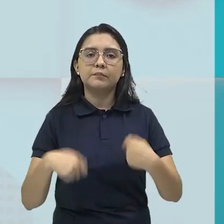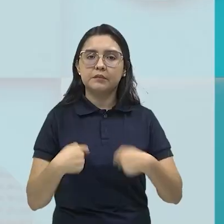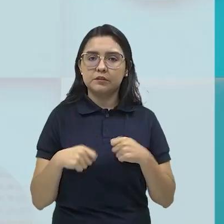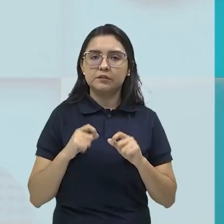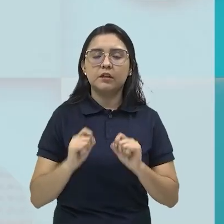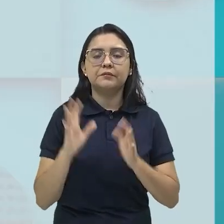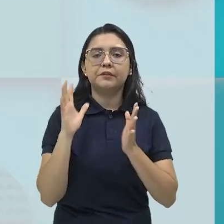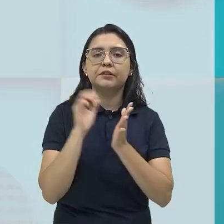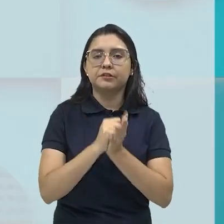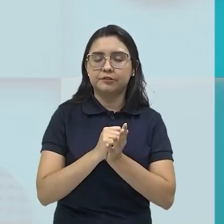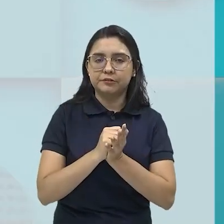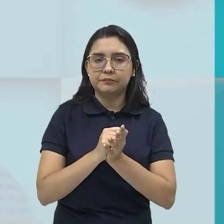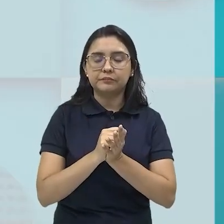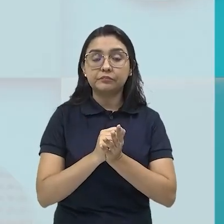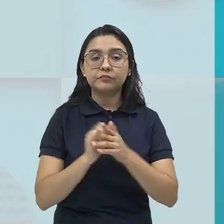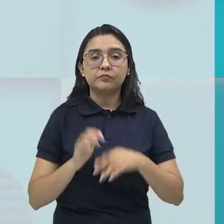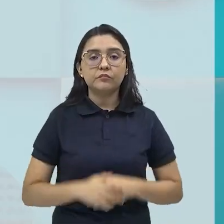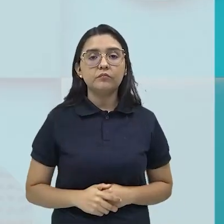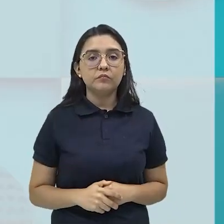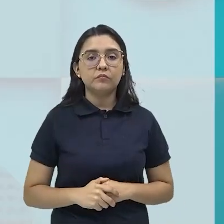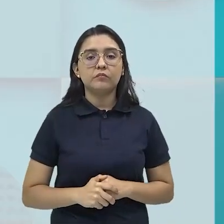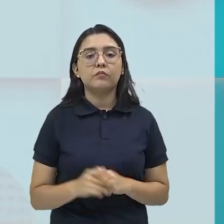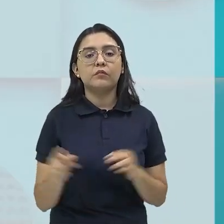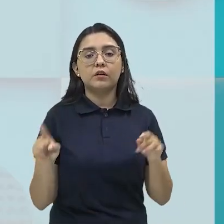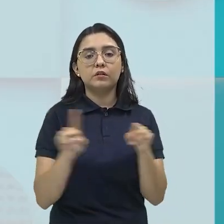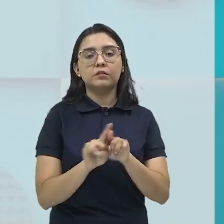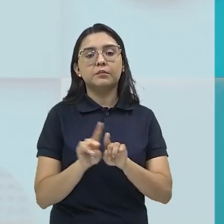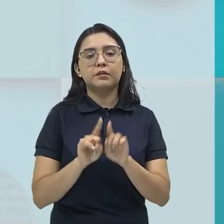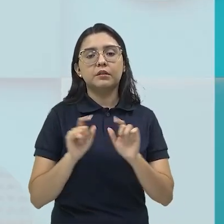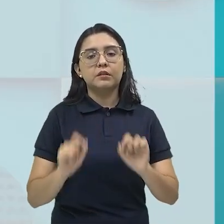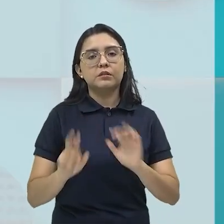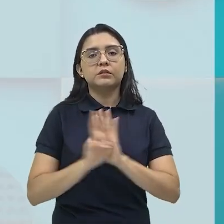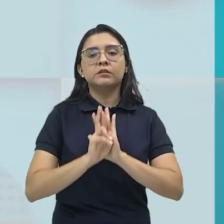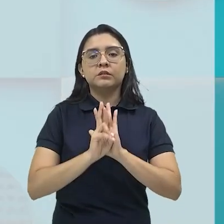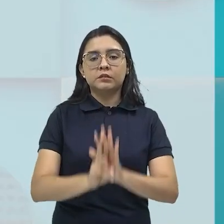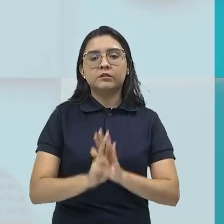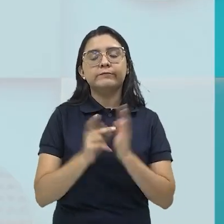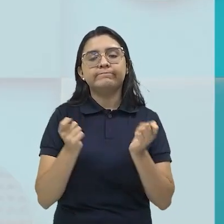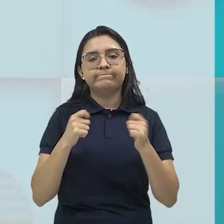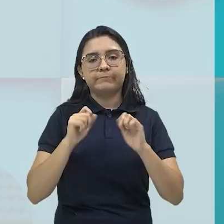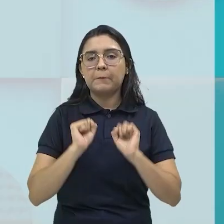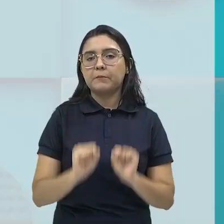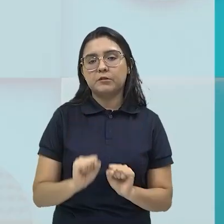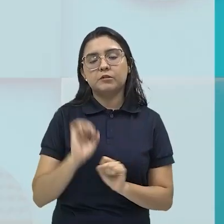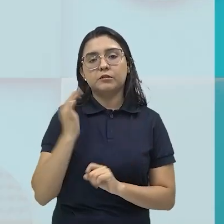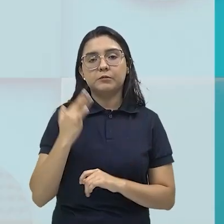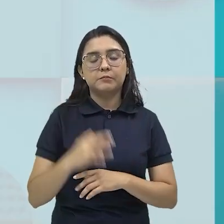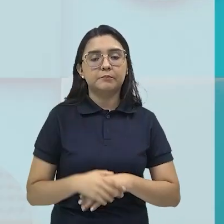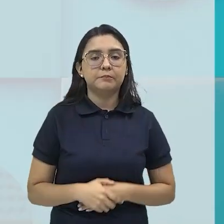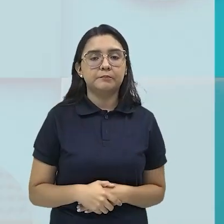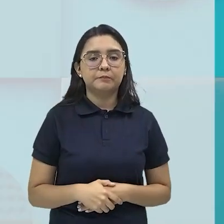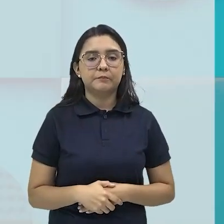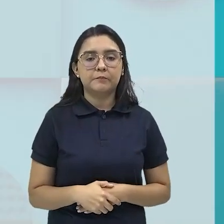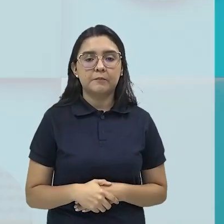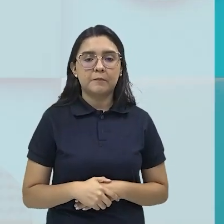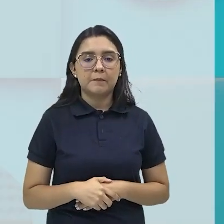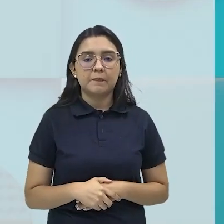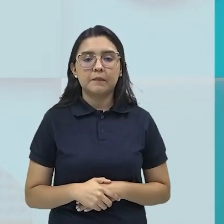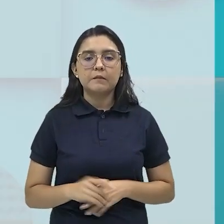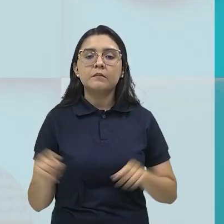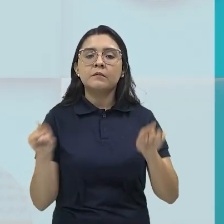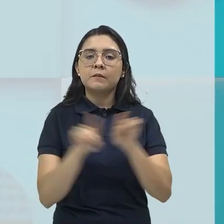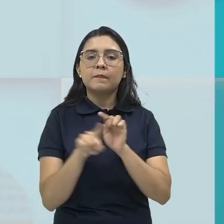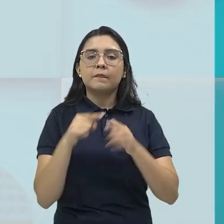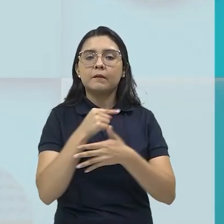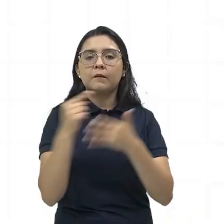esses registros. Não. Elas ganham também essas representações possíveis, essa ficcionalização. Perfeito? E os elementos